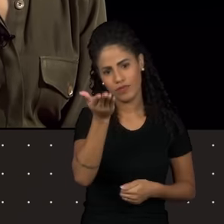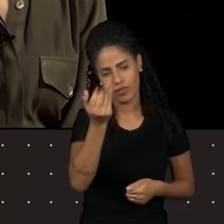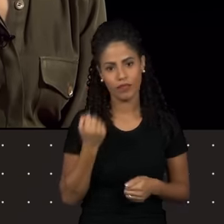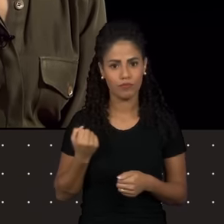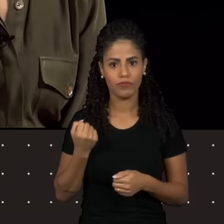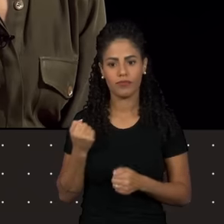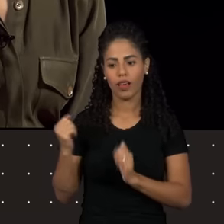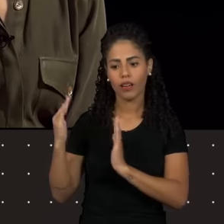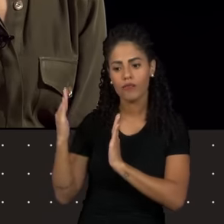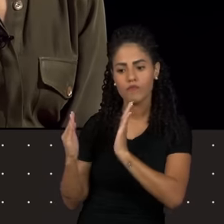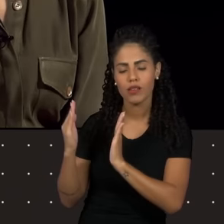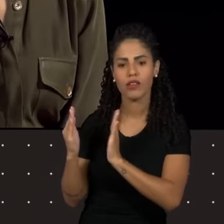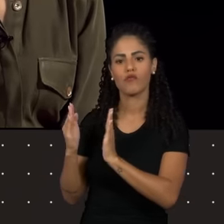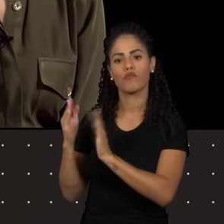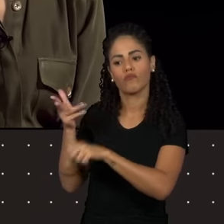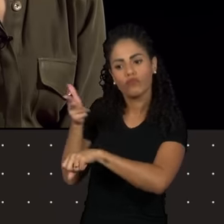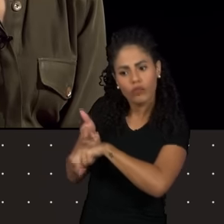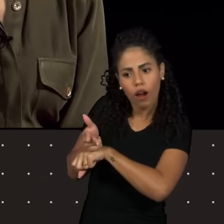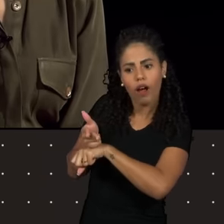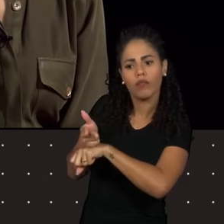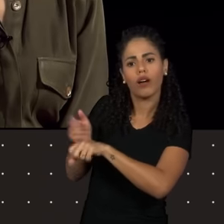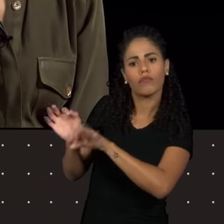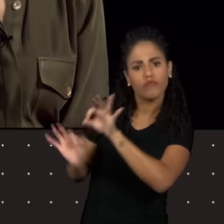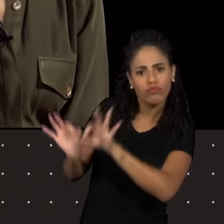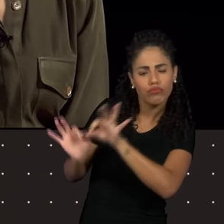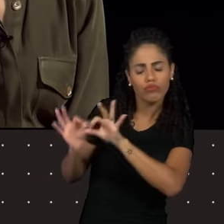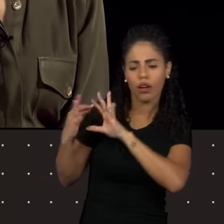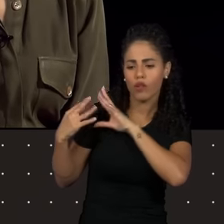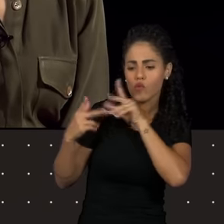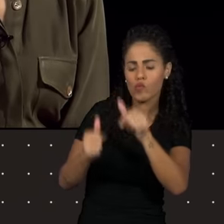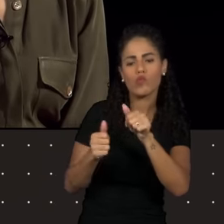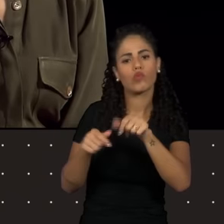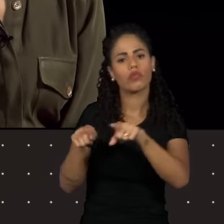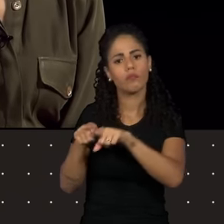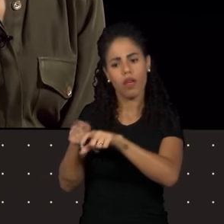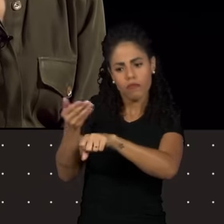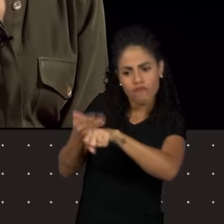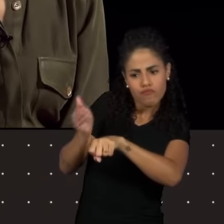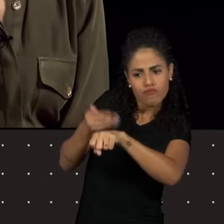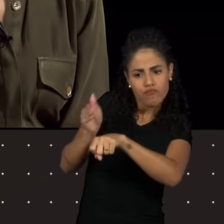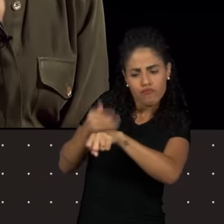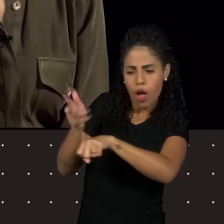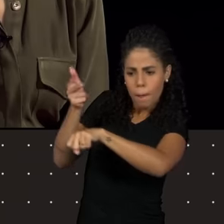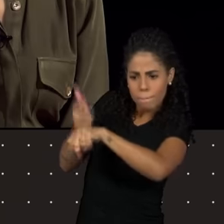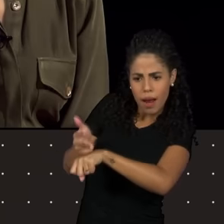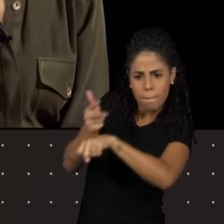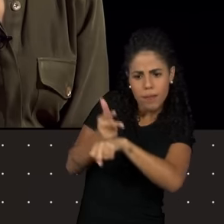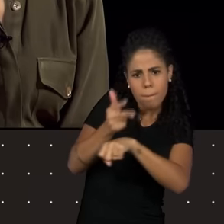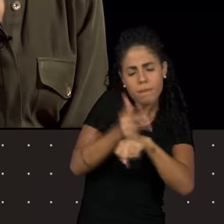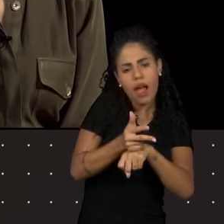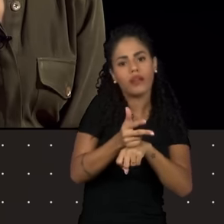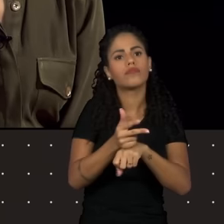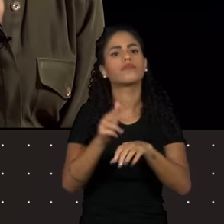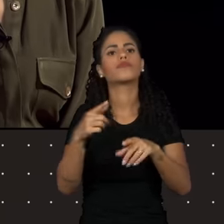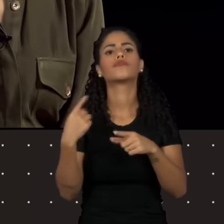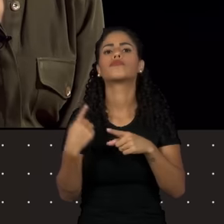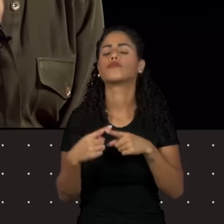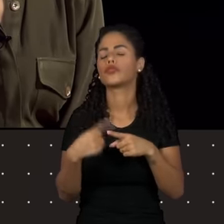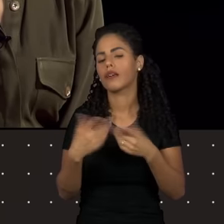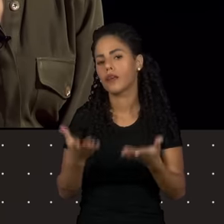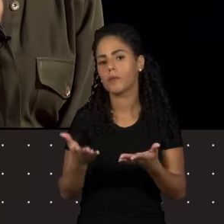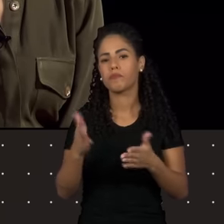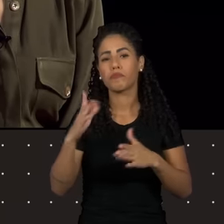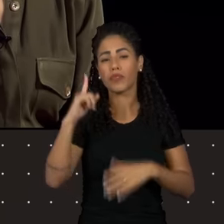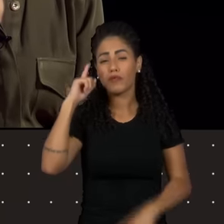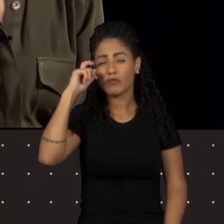naquele momento de preparação e dos ensaios e da gravação. Apesar de ter sido